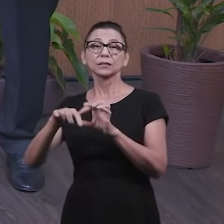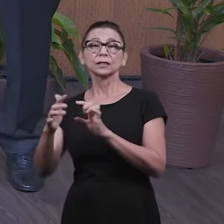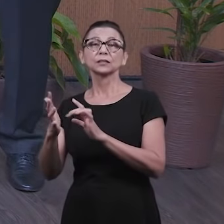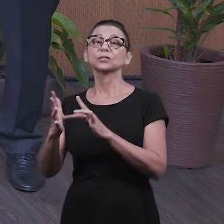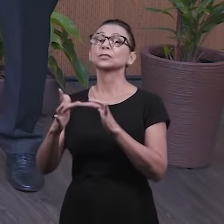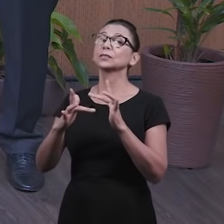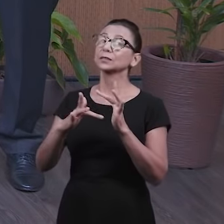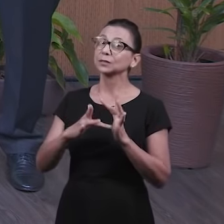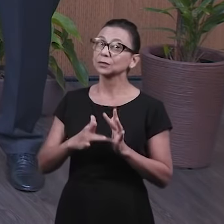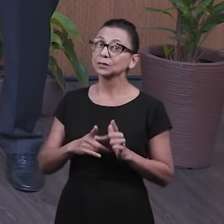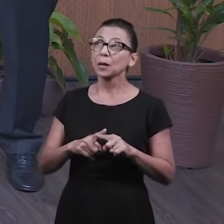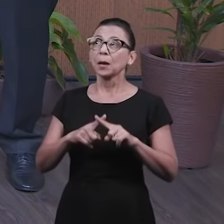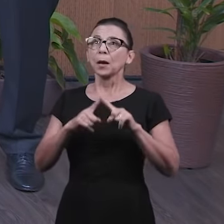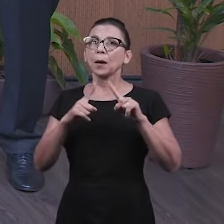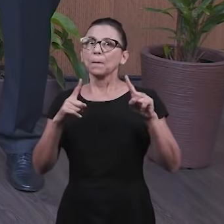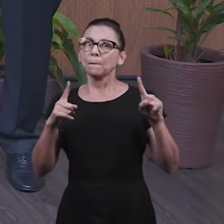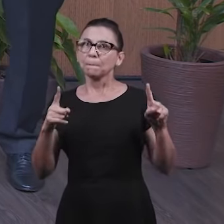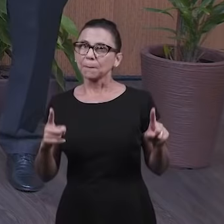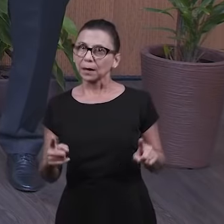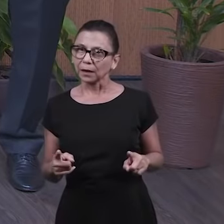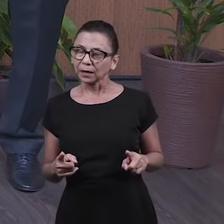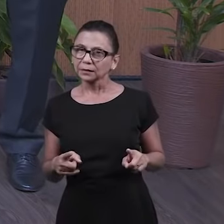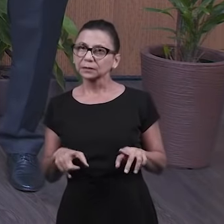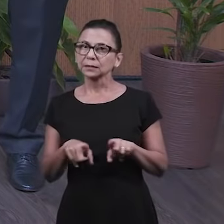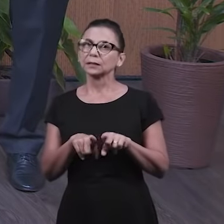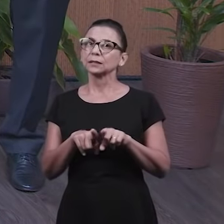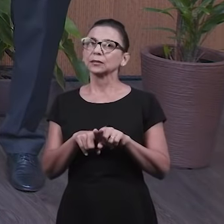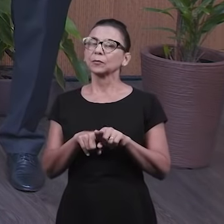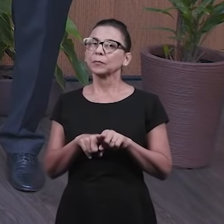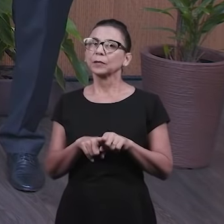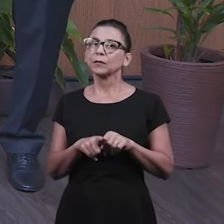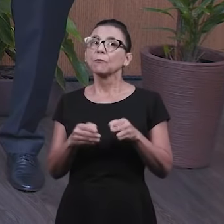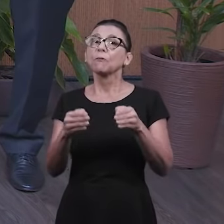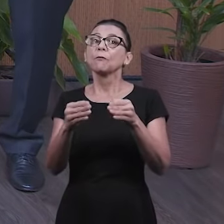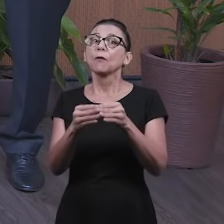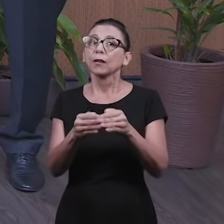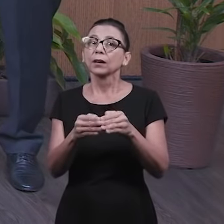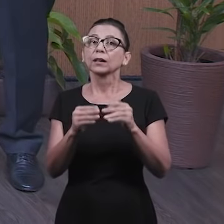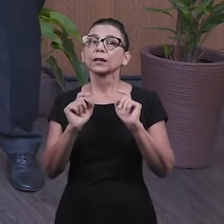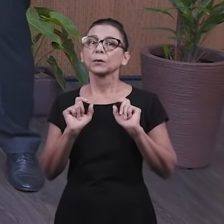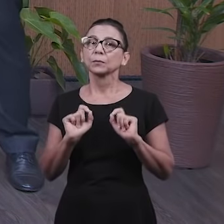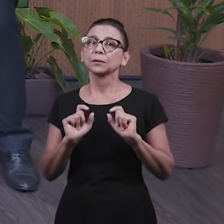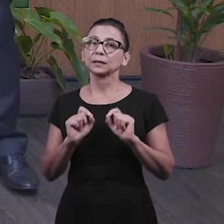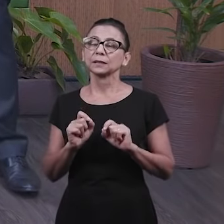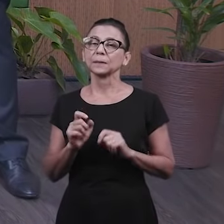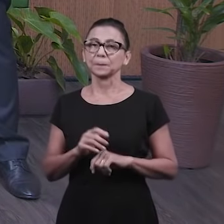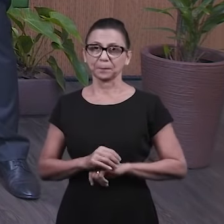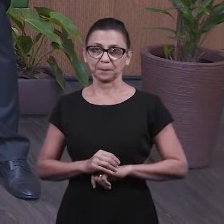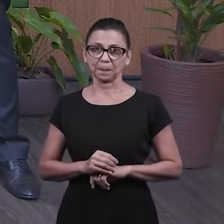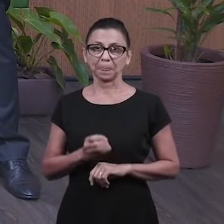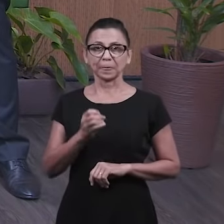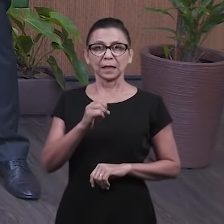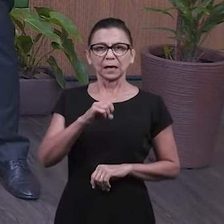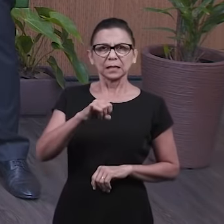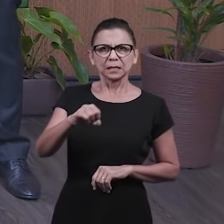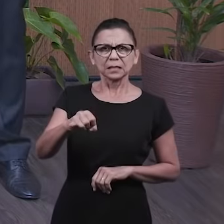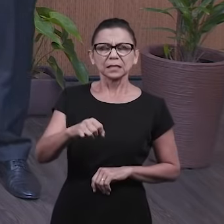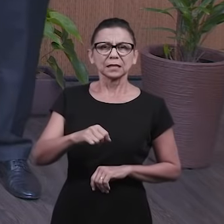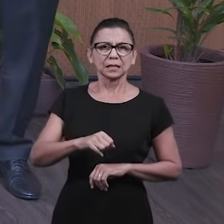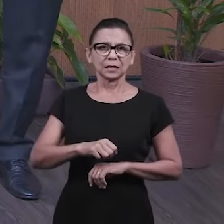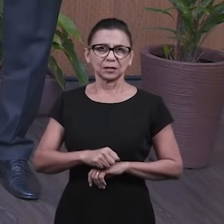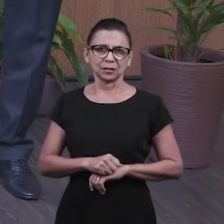mas ele ressalta, em outras palavras, que se a vida, a fé, não